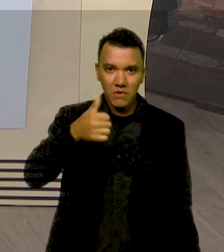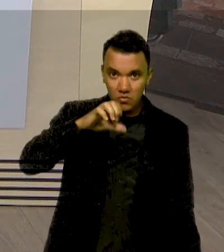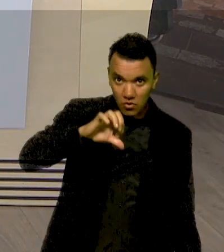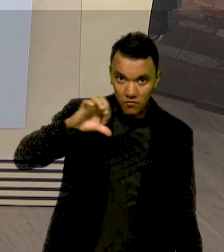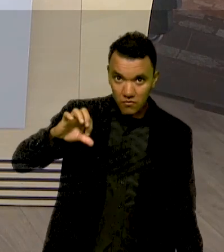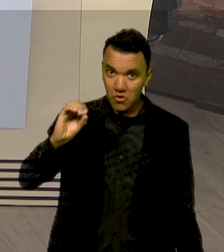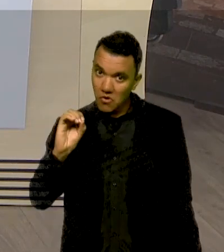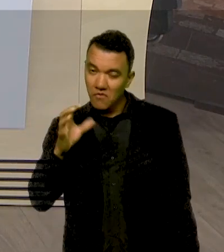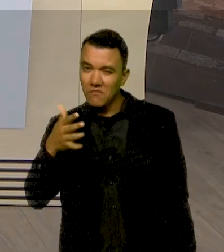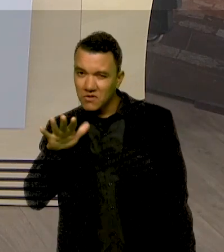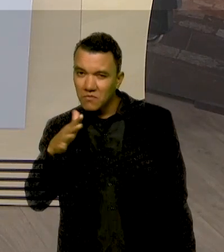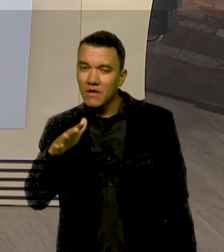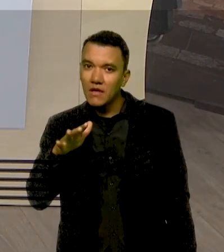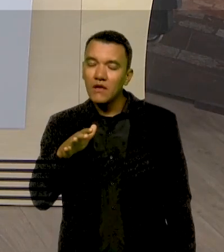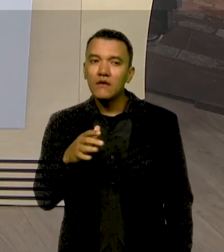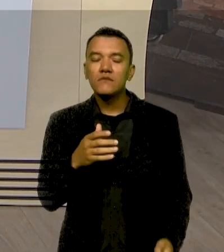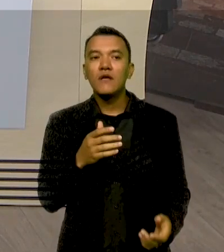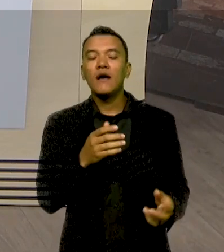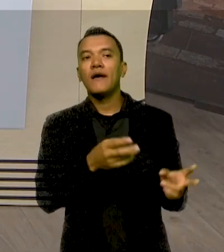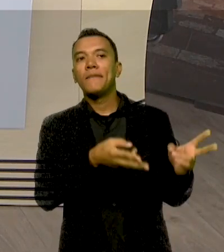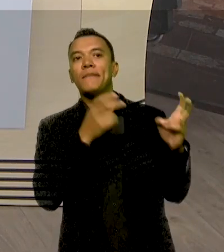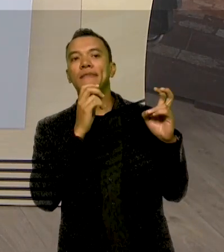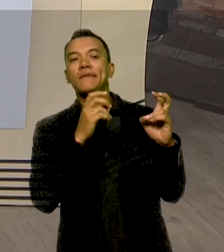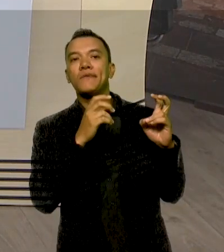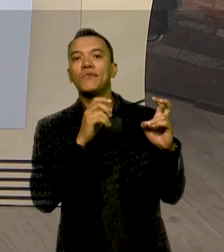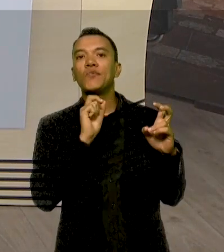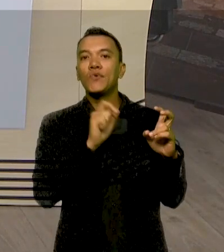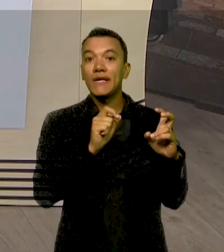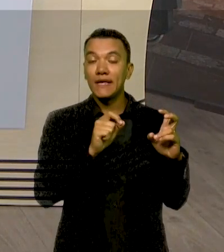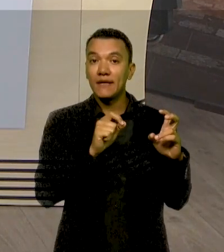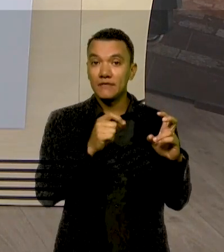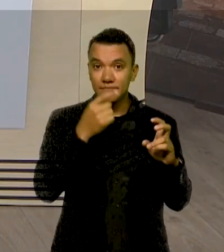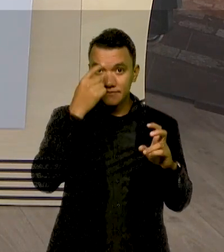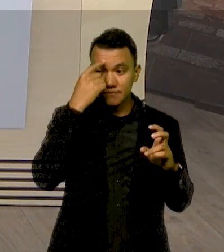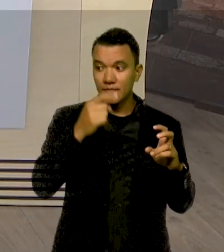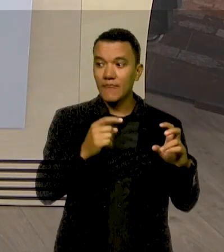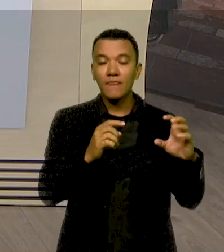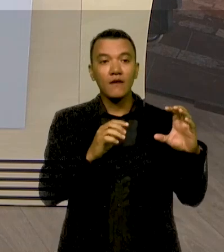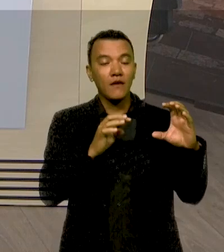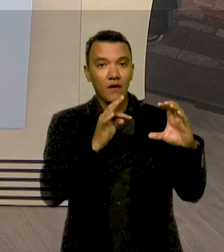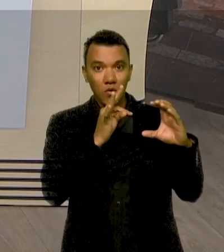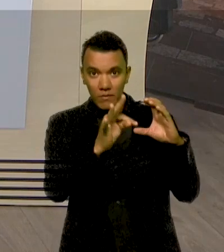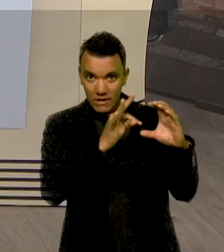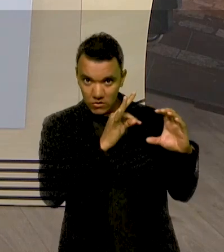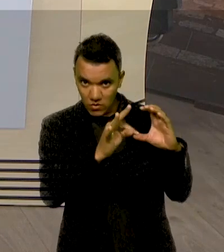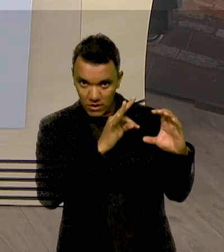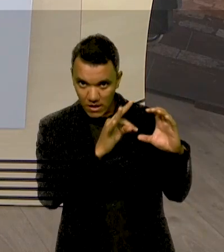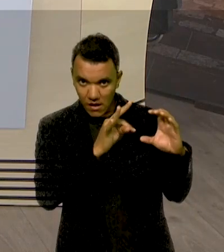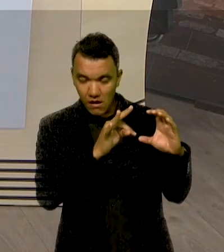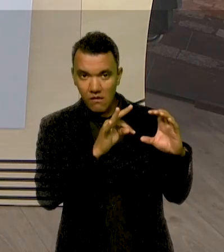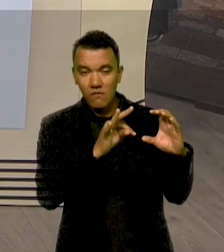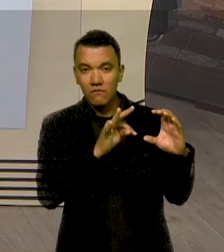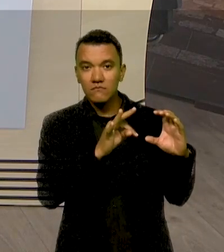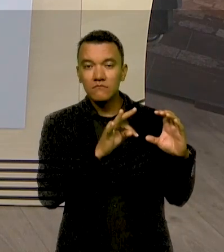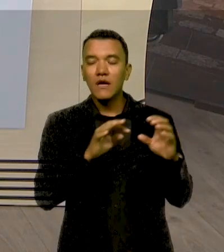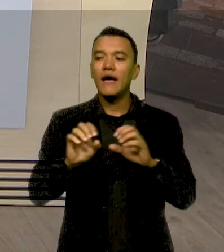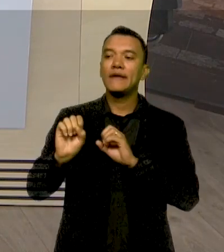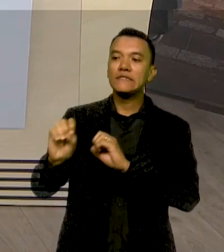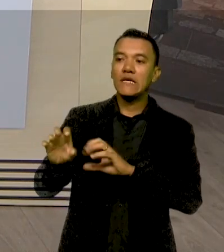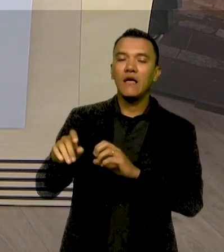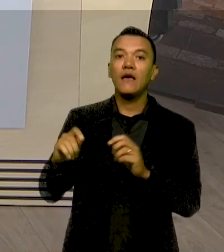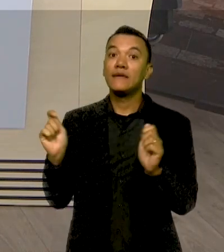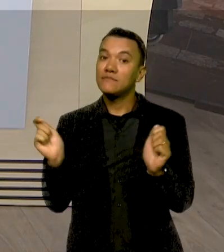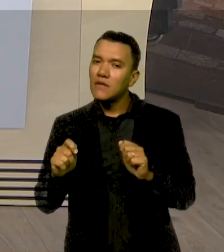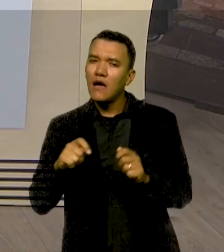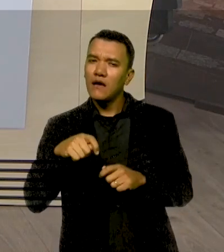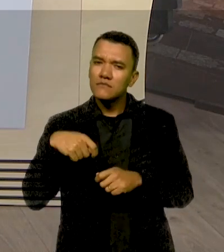abordagem da comunicação total na educação, chegando na educação, e aí se permite o uso de alguns